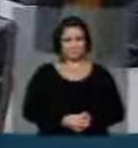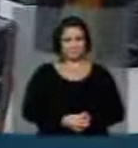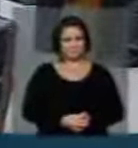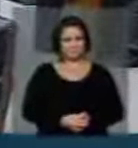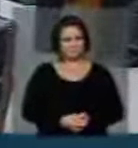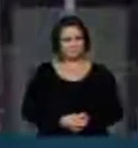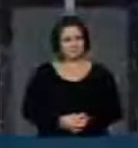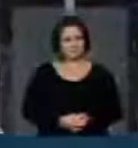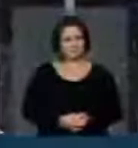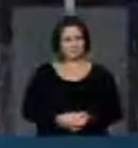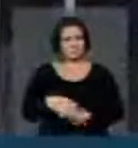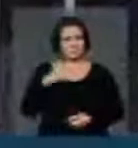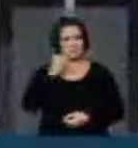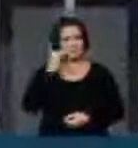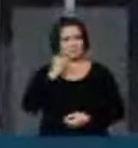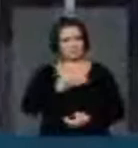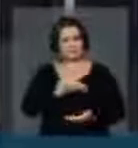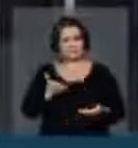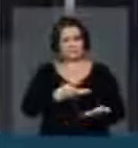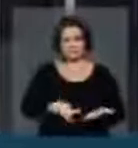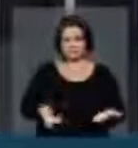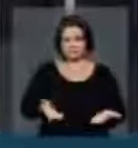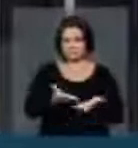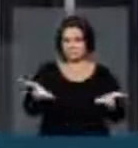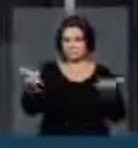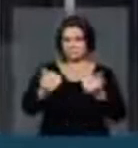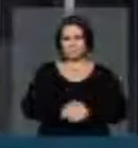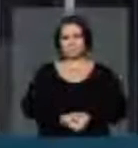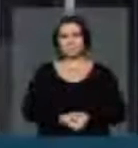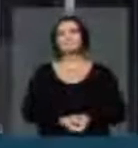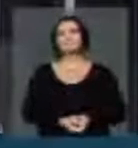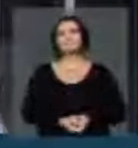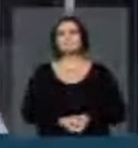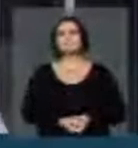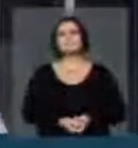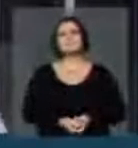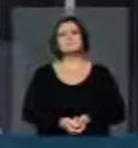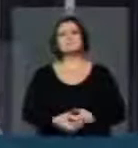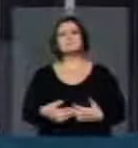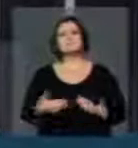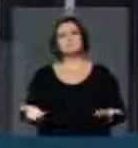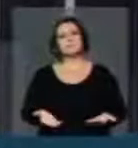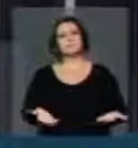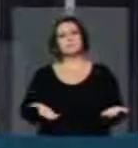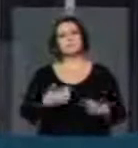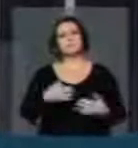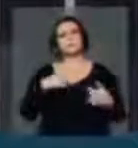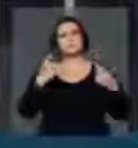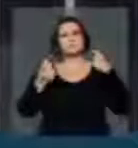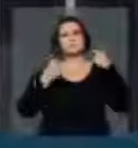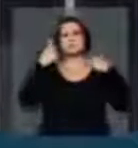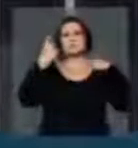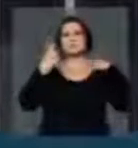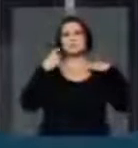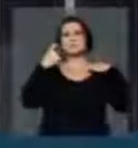Deputado Inocêncio, senhoras e senhores deputados, eu trago nesse instante uma preocupação